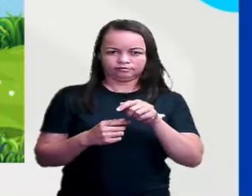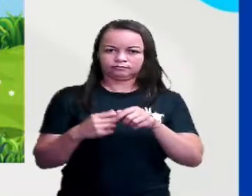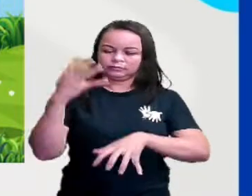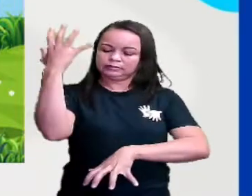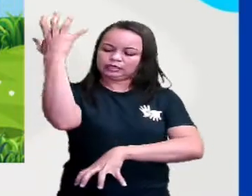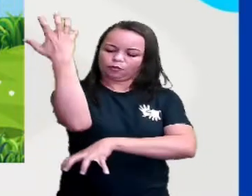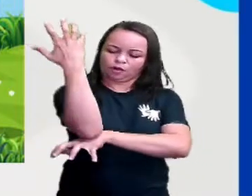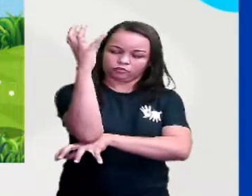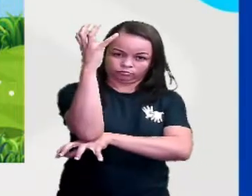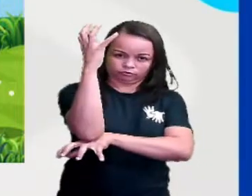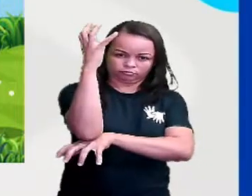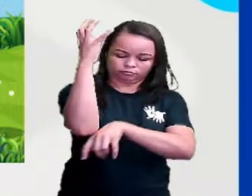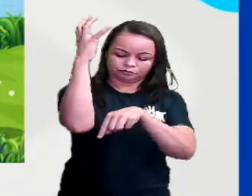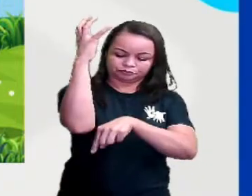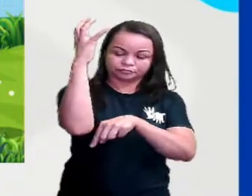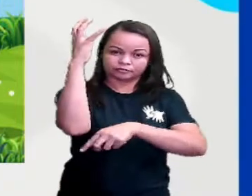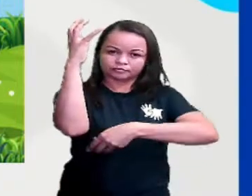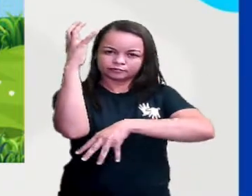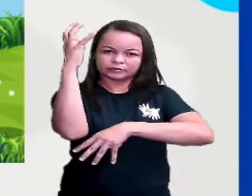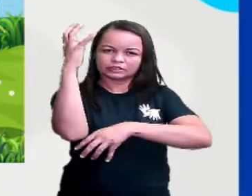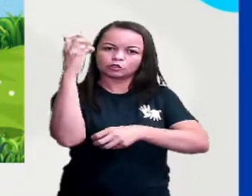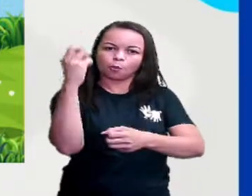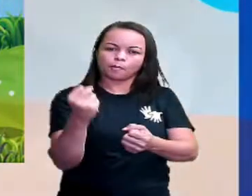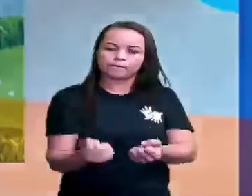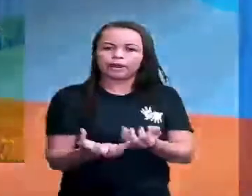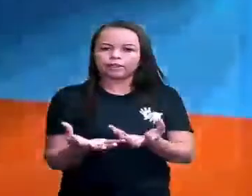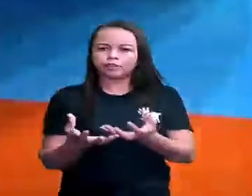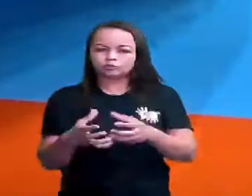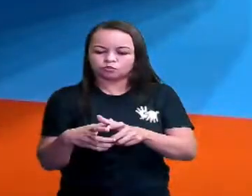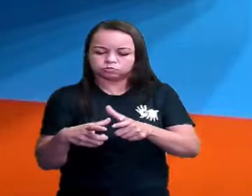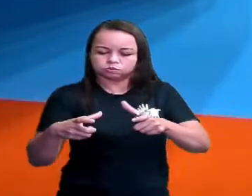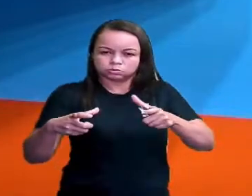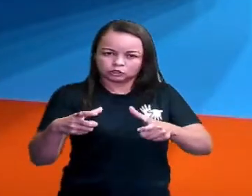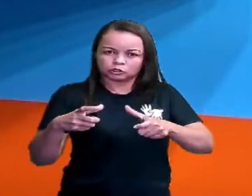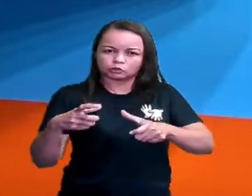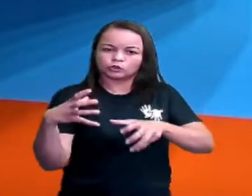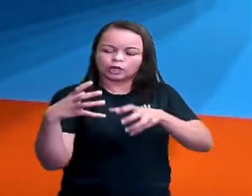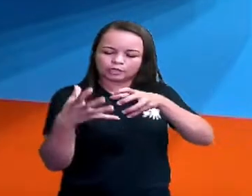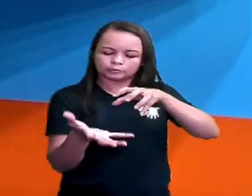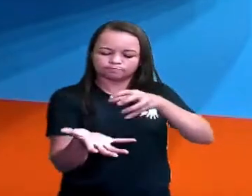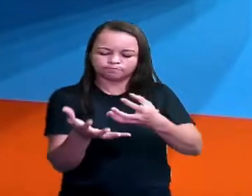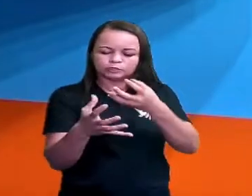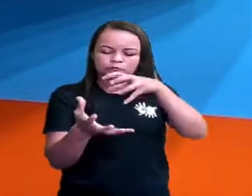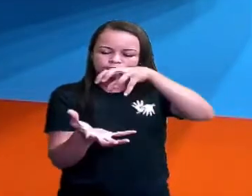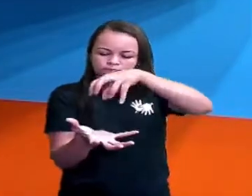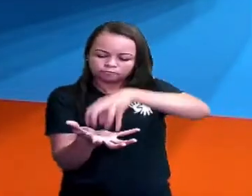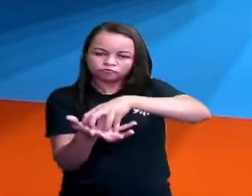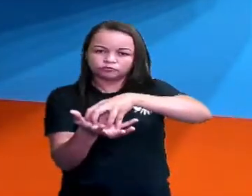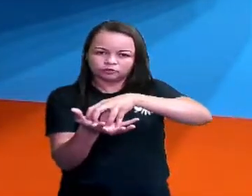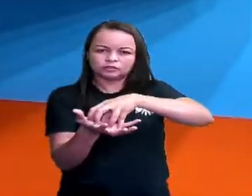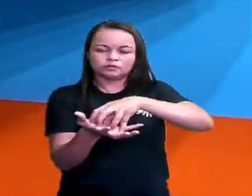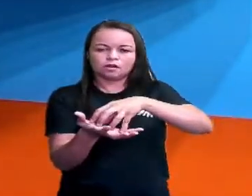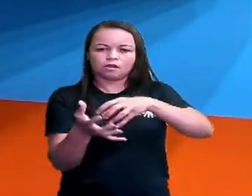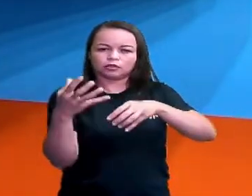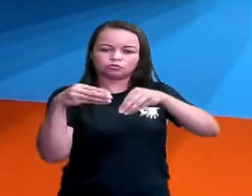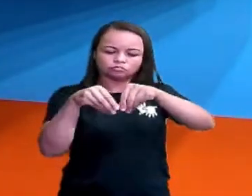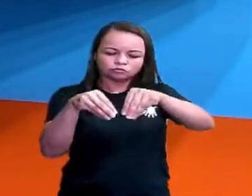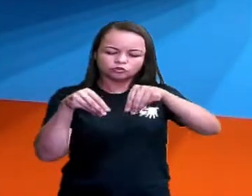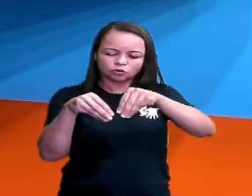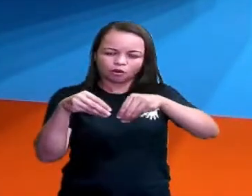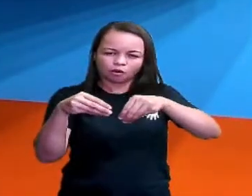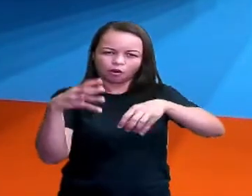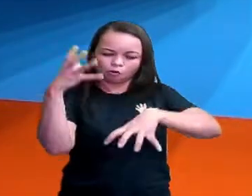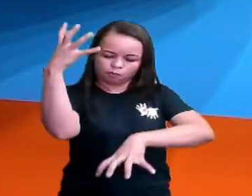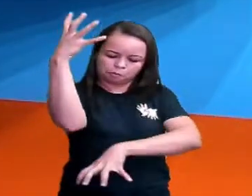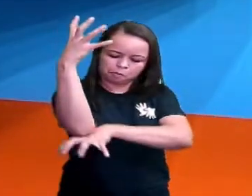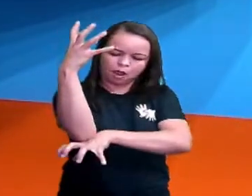plantas terrestres, elas são raízes bem robustas, elas se fixam ao solo, porque é através dessa fixação que